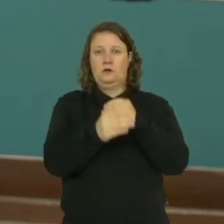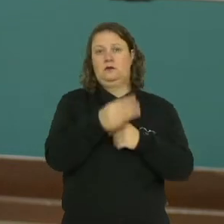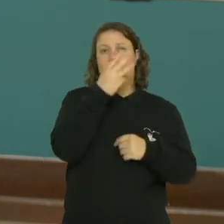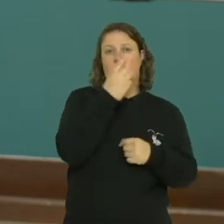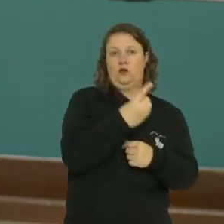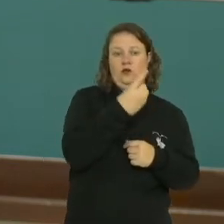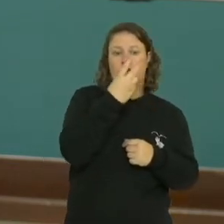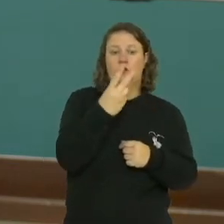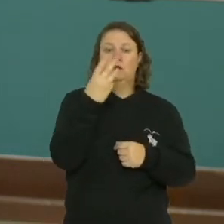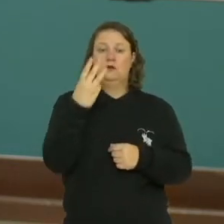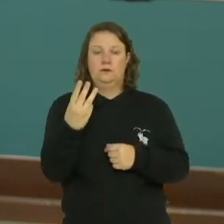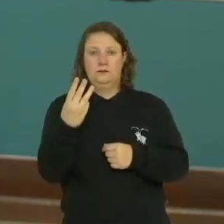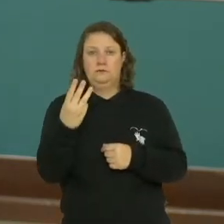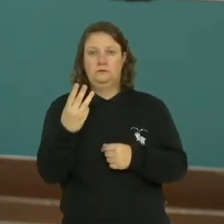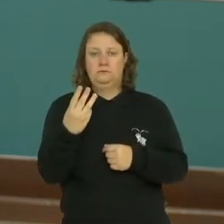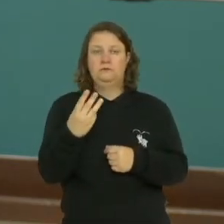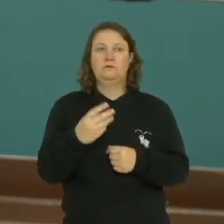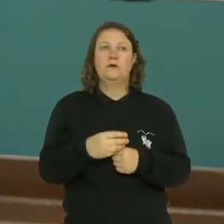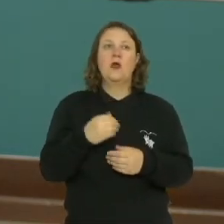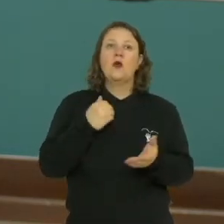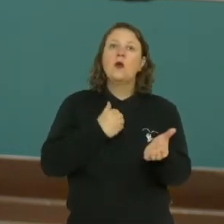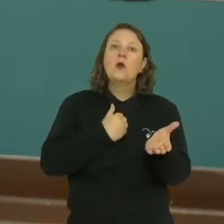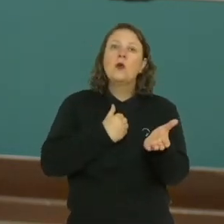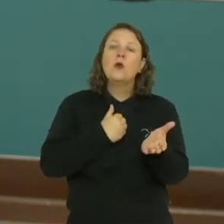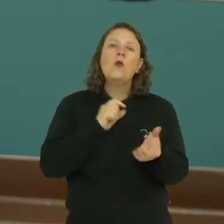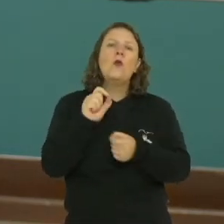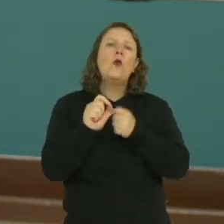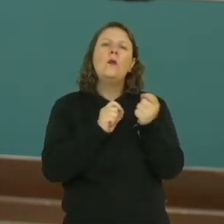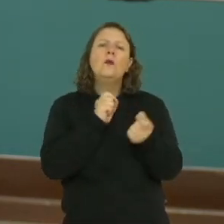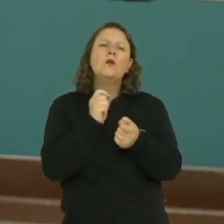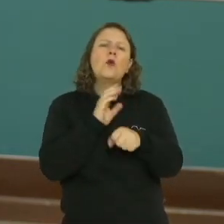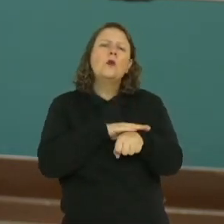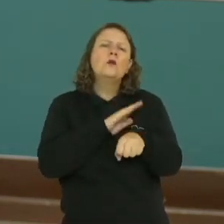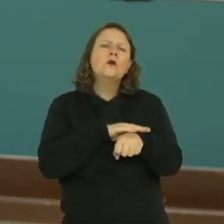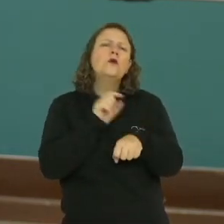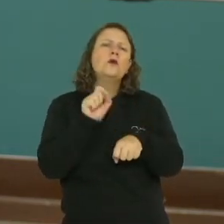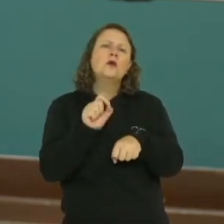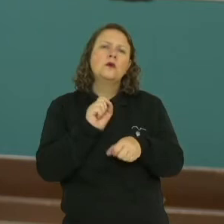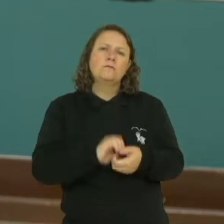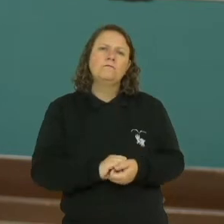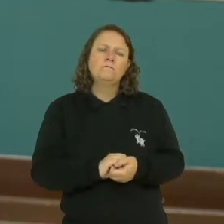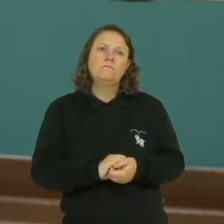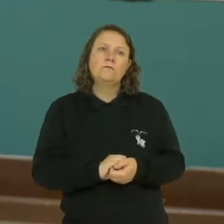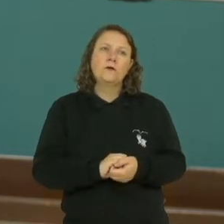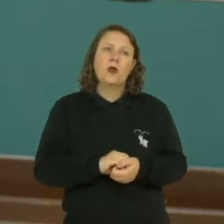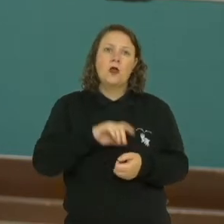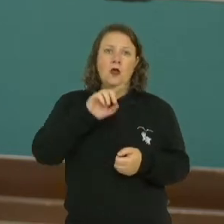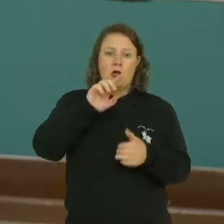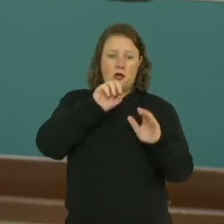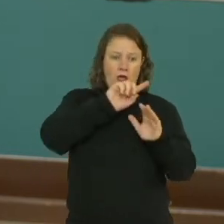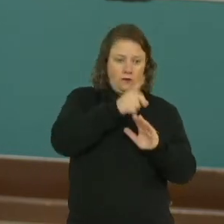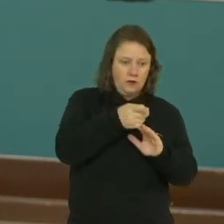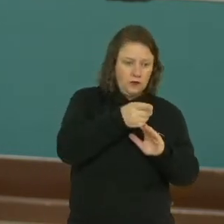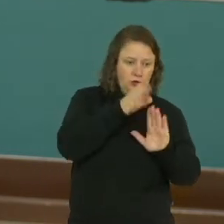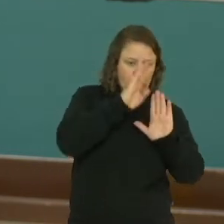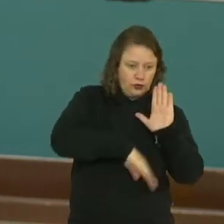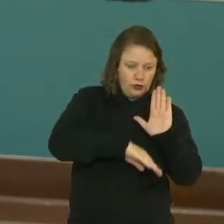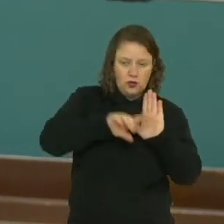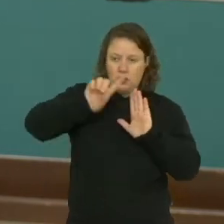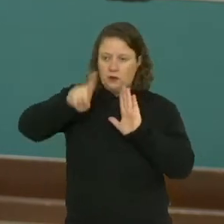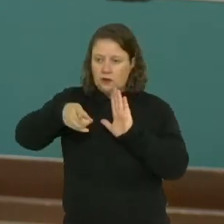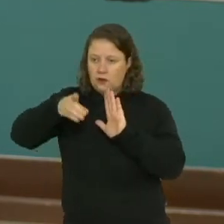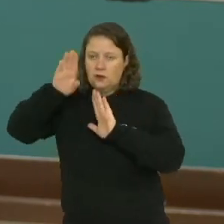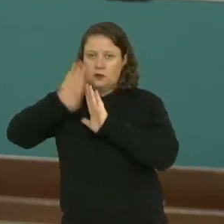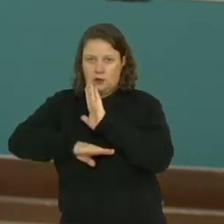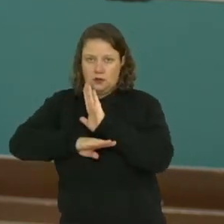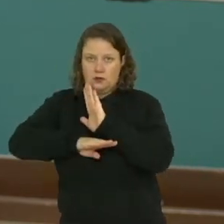decimais também. A partir do momento que as casas decimais estão igualadas, a gente tira a vírgula do número. Então, o número que a gente